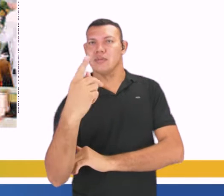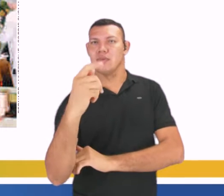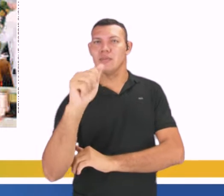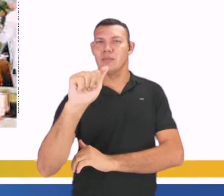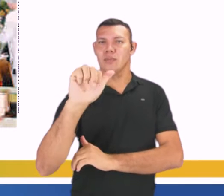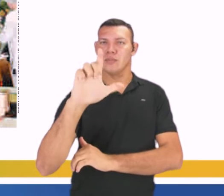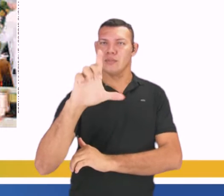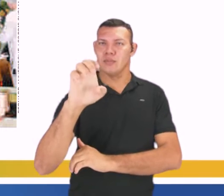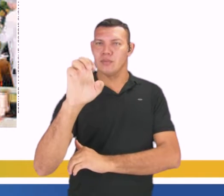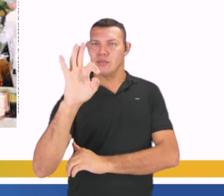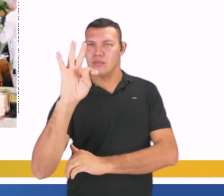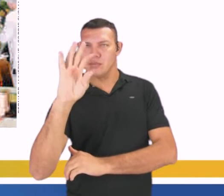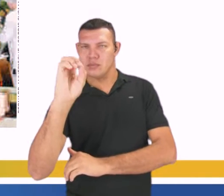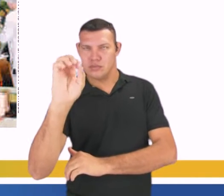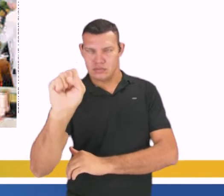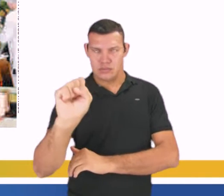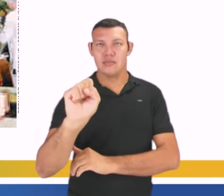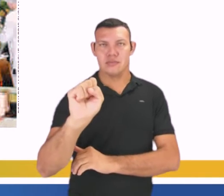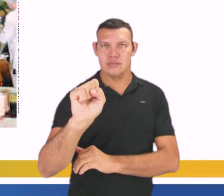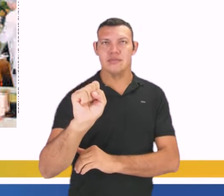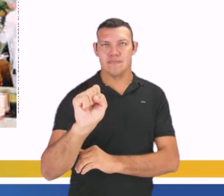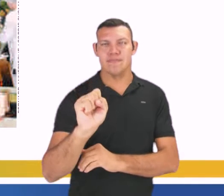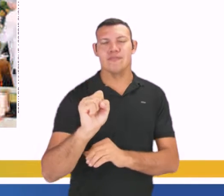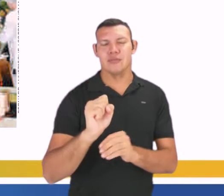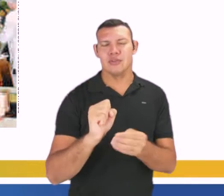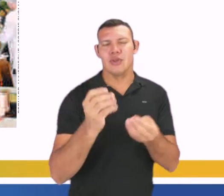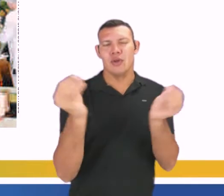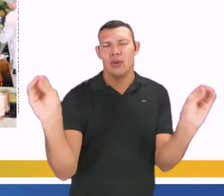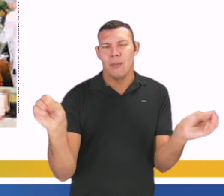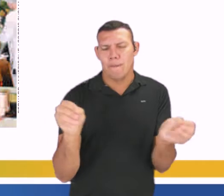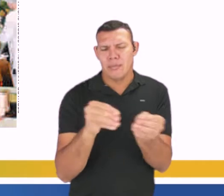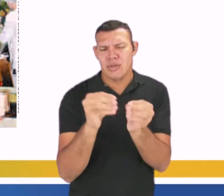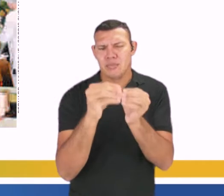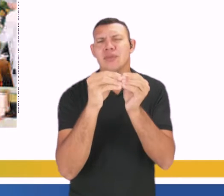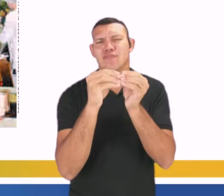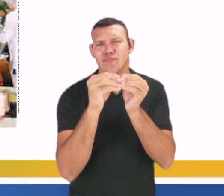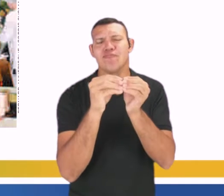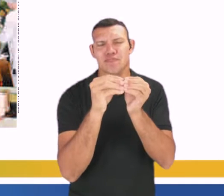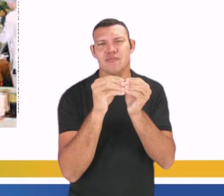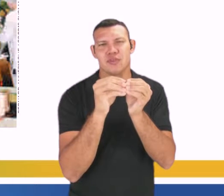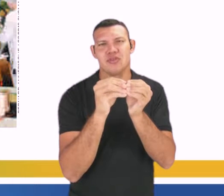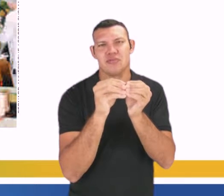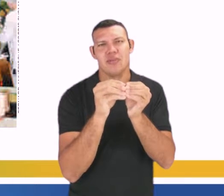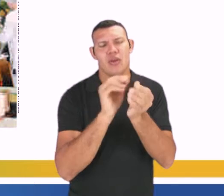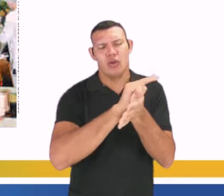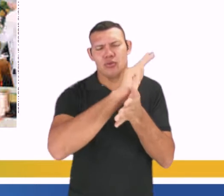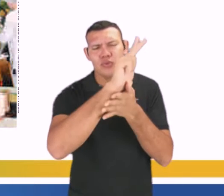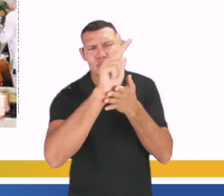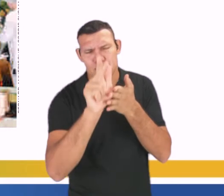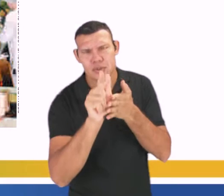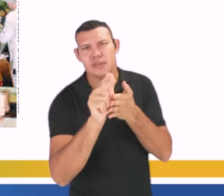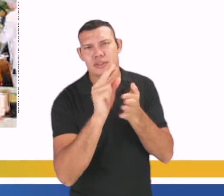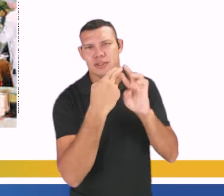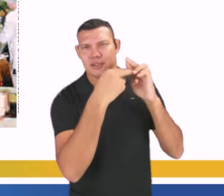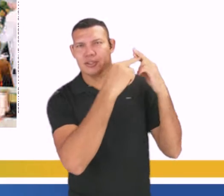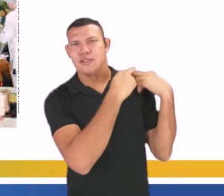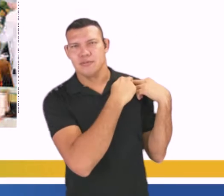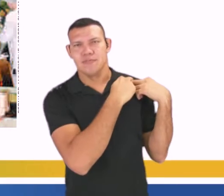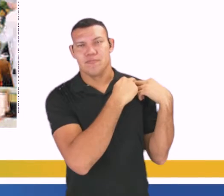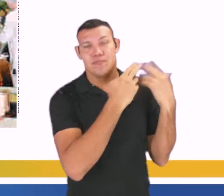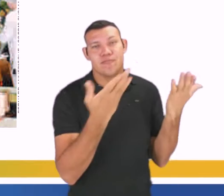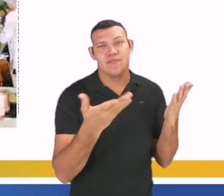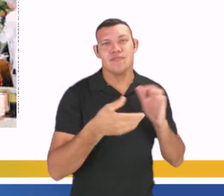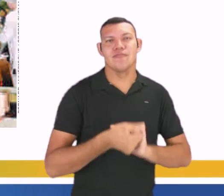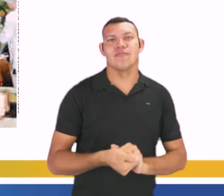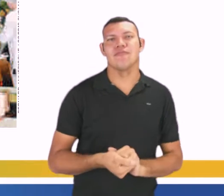reativos, e a partir dele podemos sintetizar praticamente todas as demais funções orgânicas. Como você pode